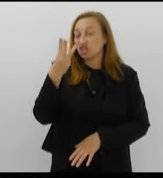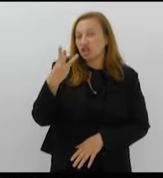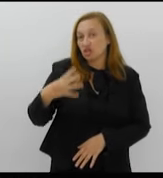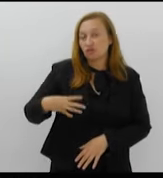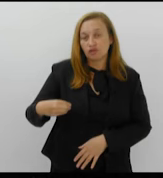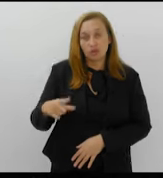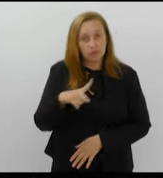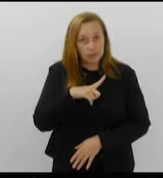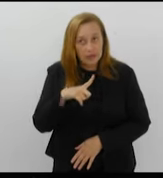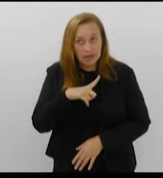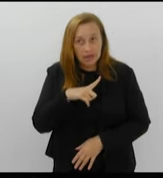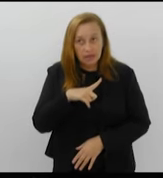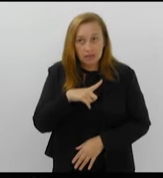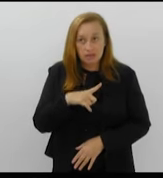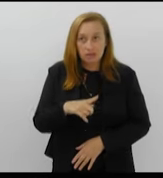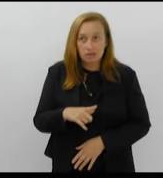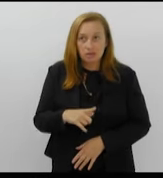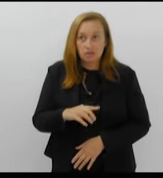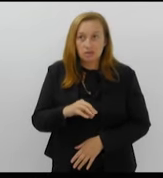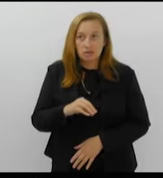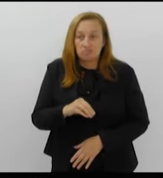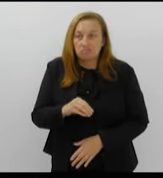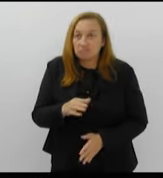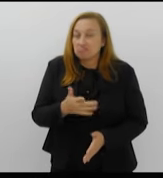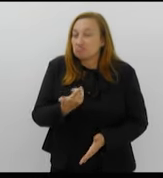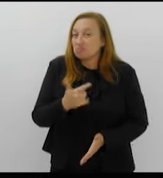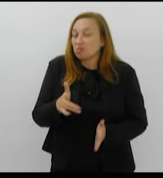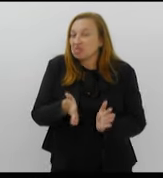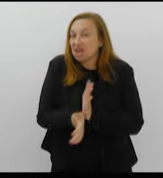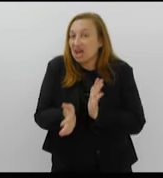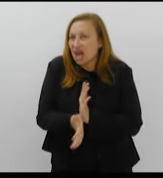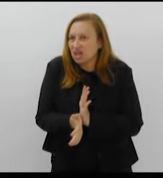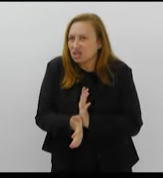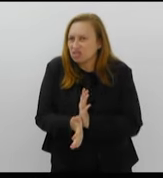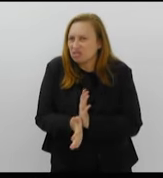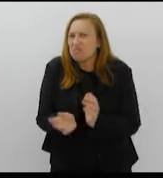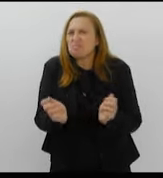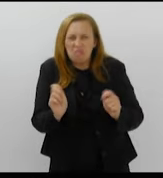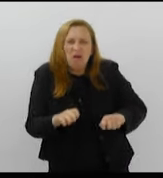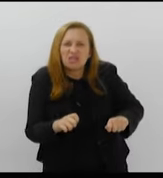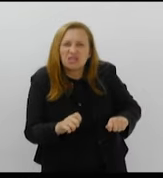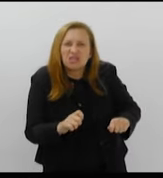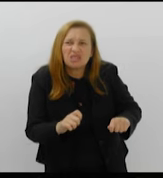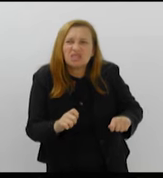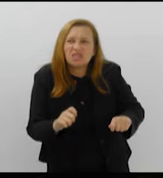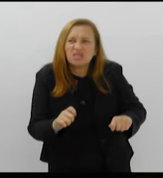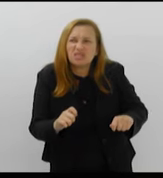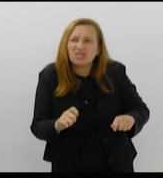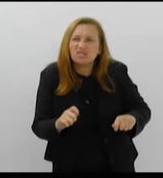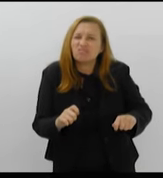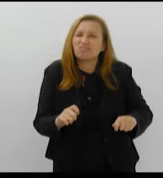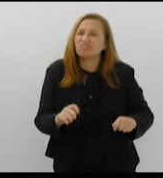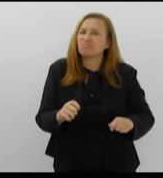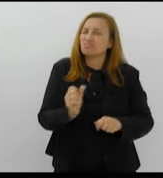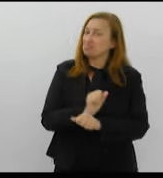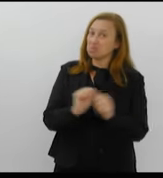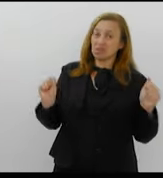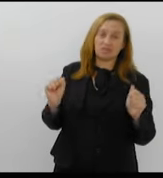filhos sem aumento de despesa. É possível isso? De jeito